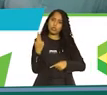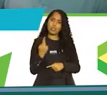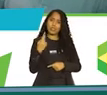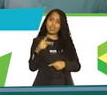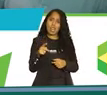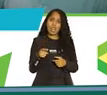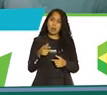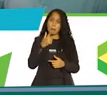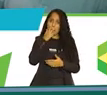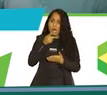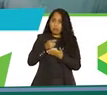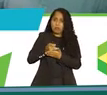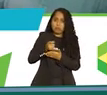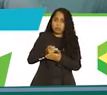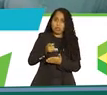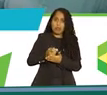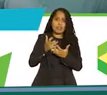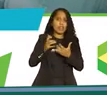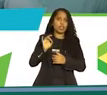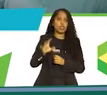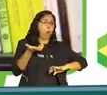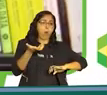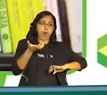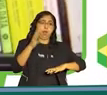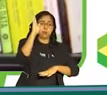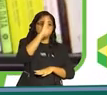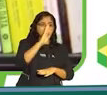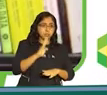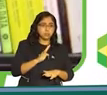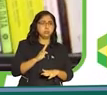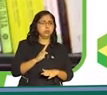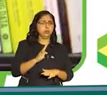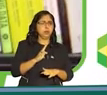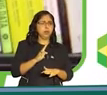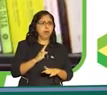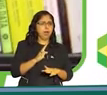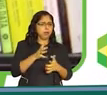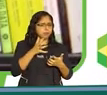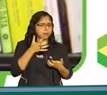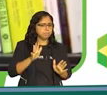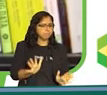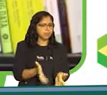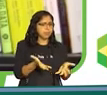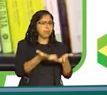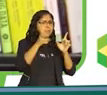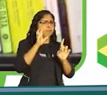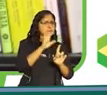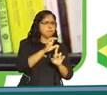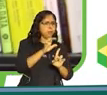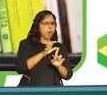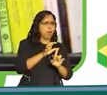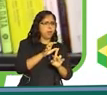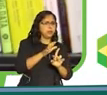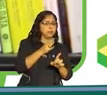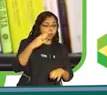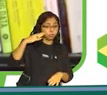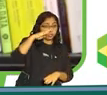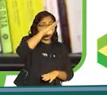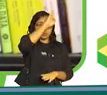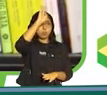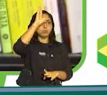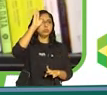forçado para apenas se sustentar no poder. Este Jair Bolsonaro, ele tem uma